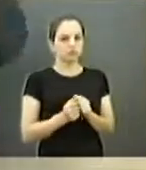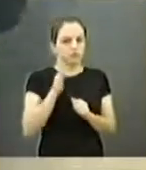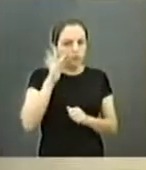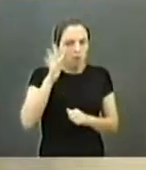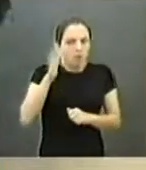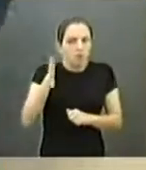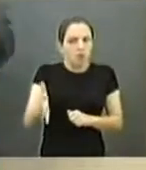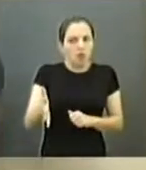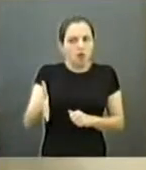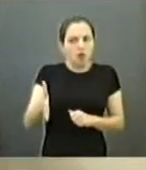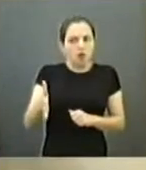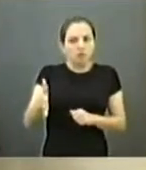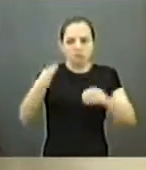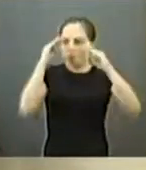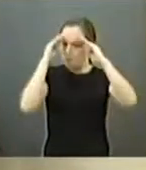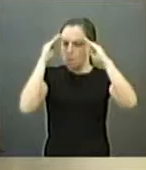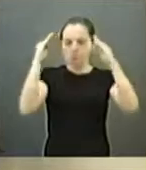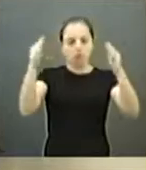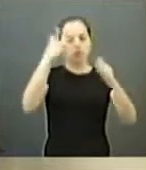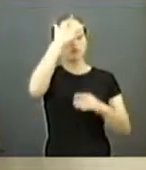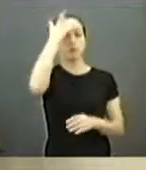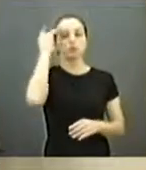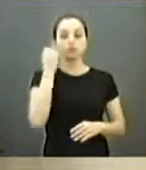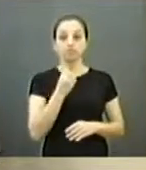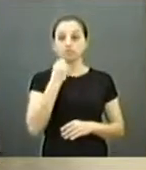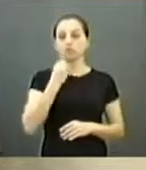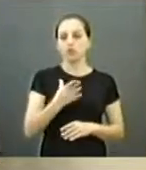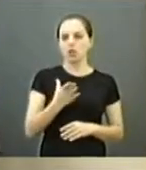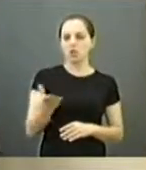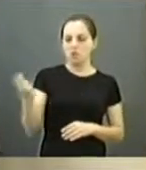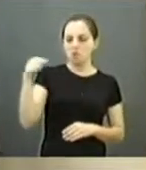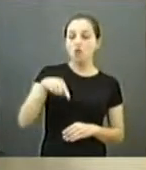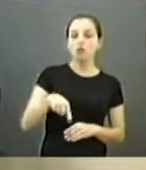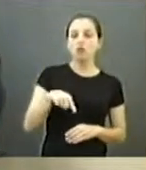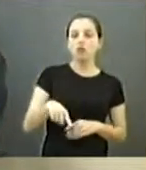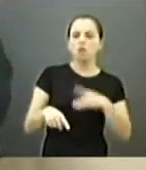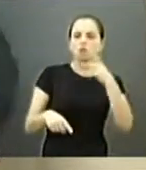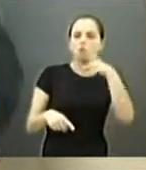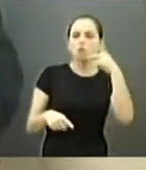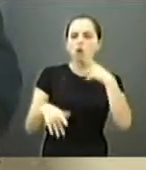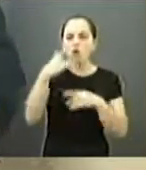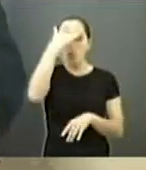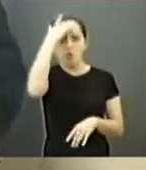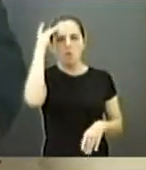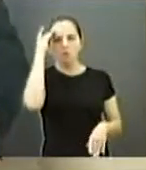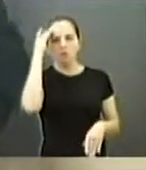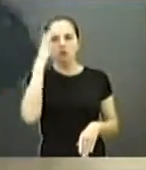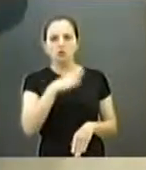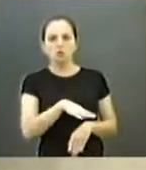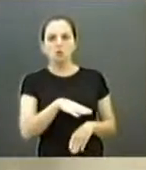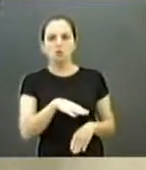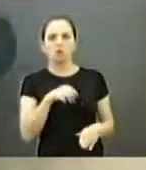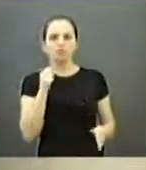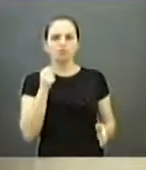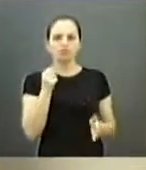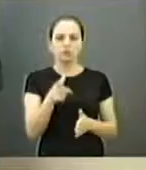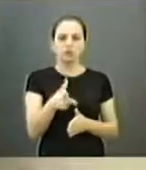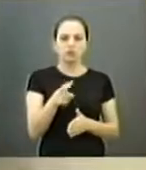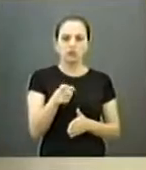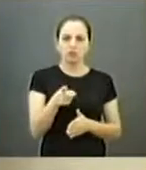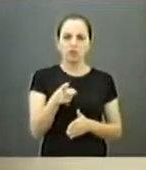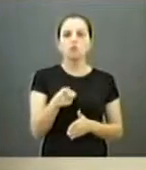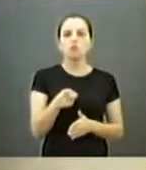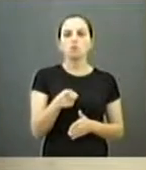Principalmente acima de desrespeitar as pessoas de bem. Porque vim aqui falar que a pessoa matou, já condenei a pessoa,